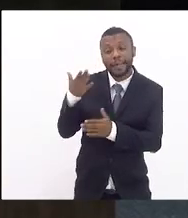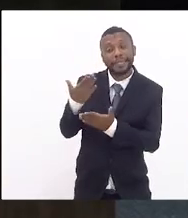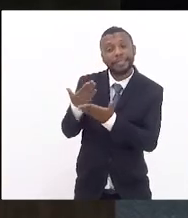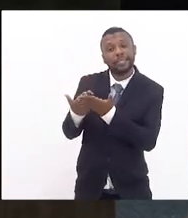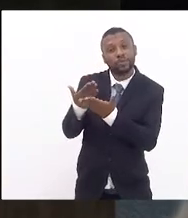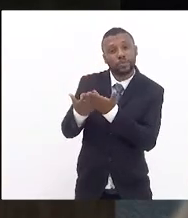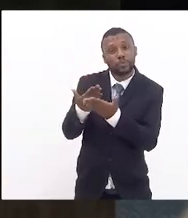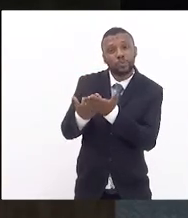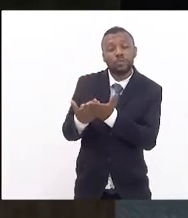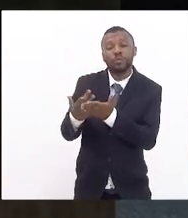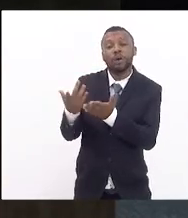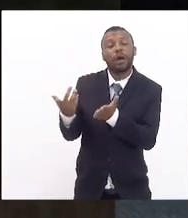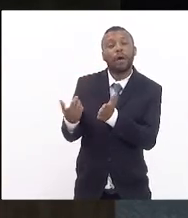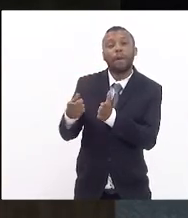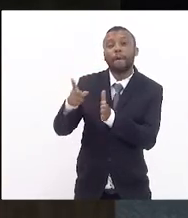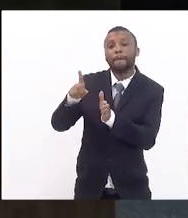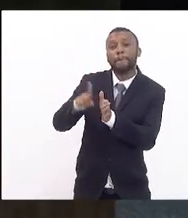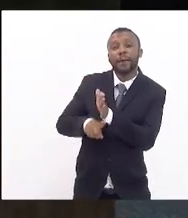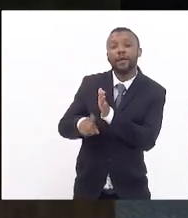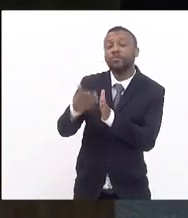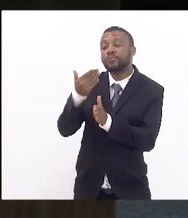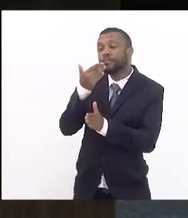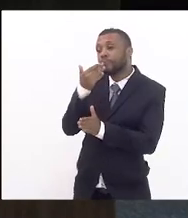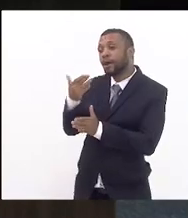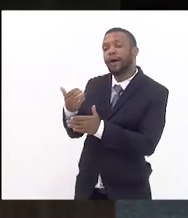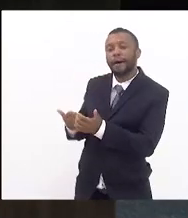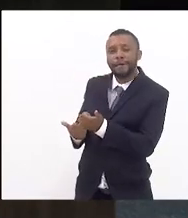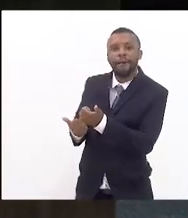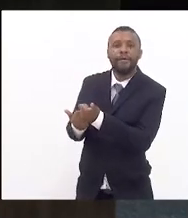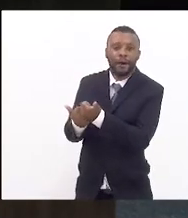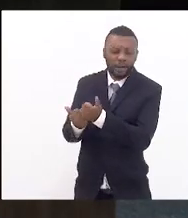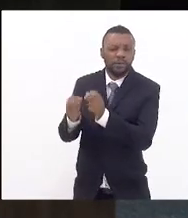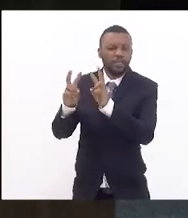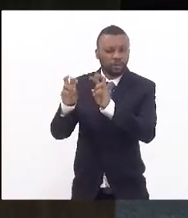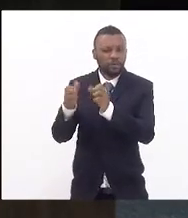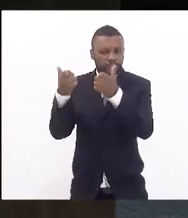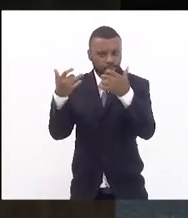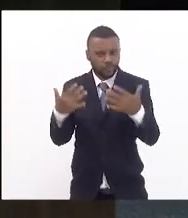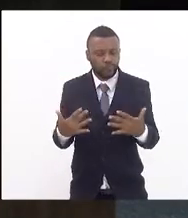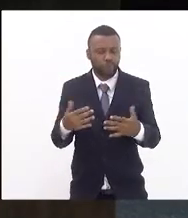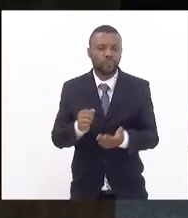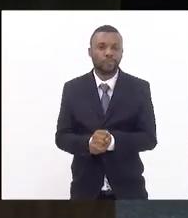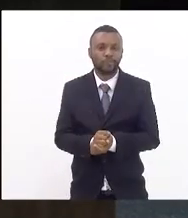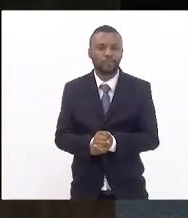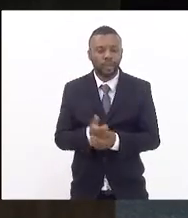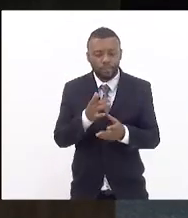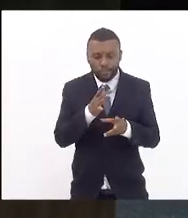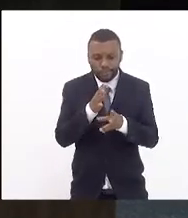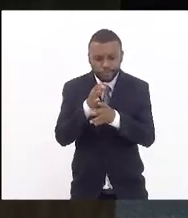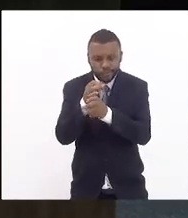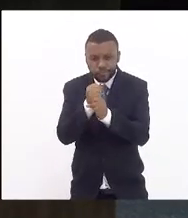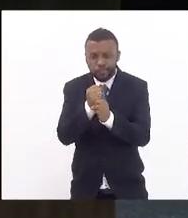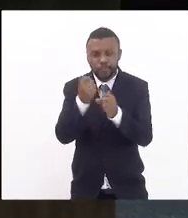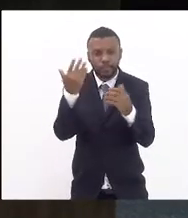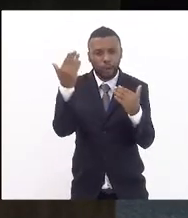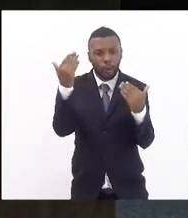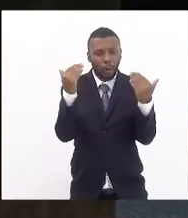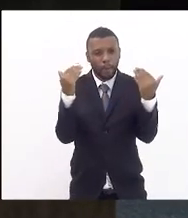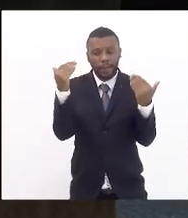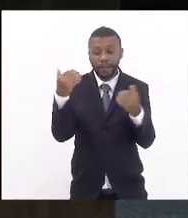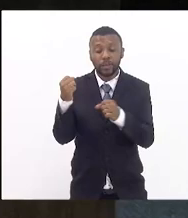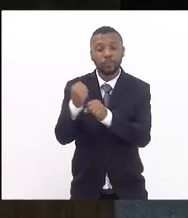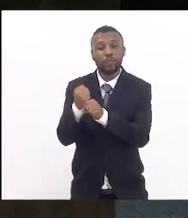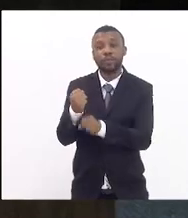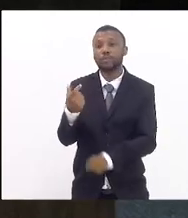menos favorável sobre aquilo que eu vou dizer. E cotejei com 2021, os